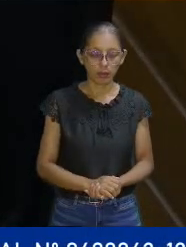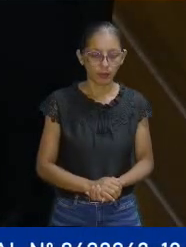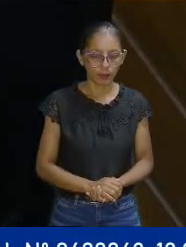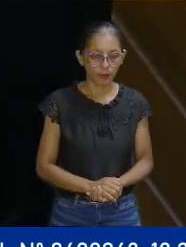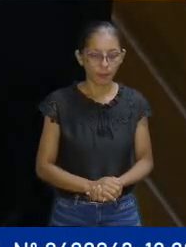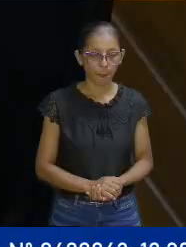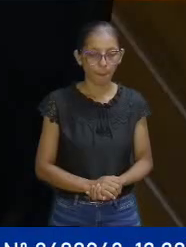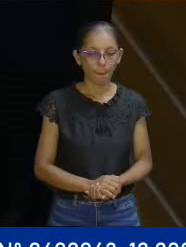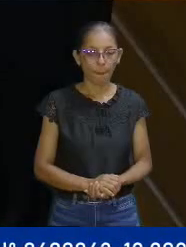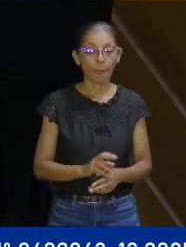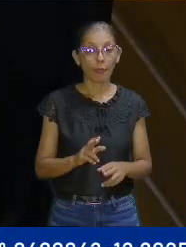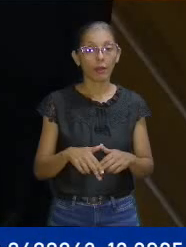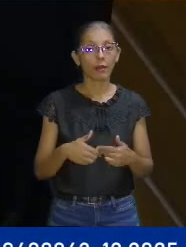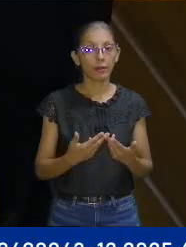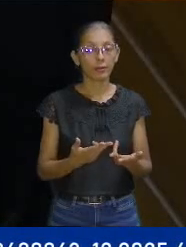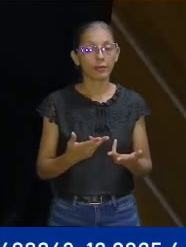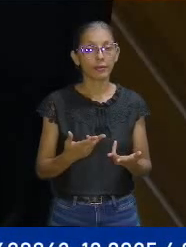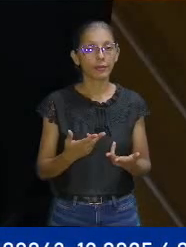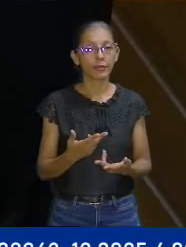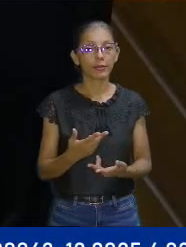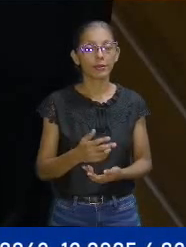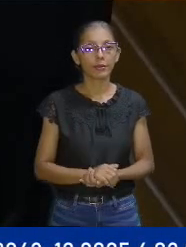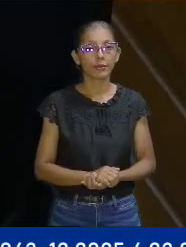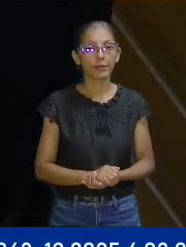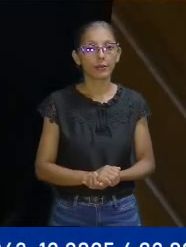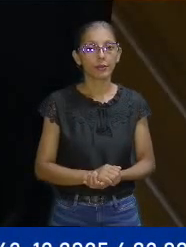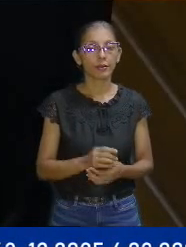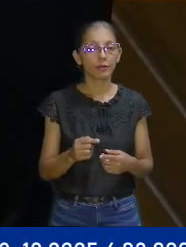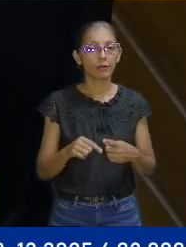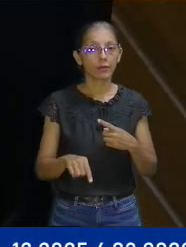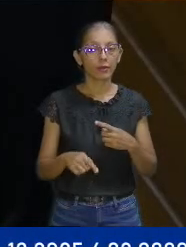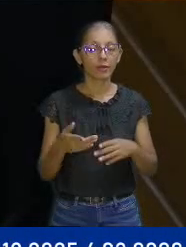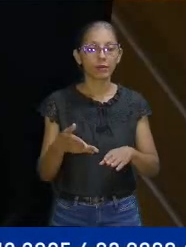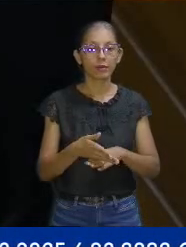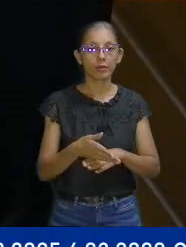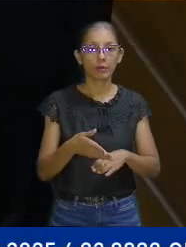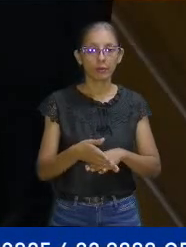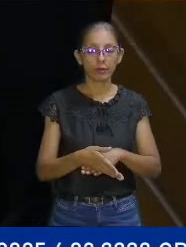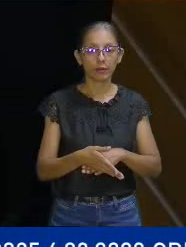sobre ele não foi alegado qualquer ato formal de restrição de acesso.